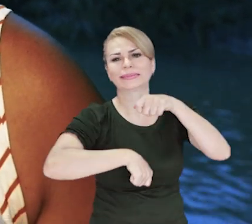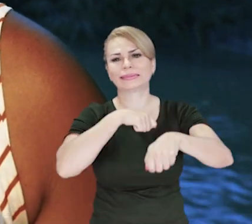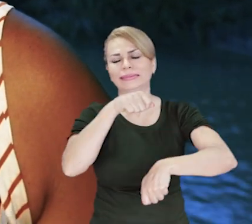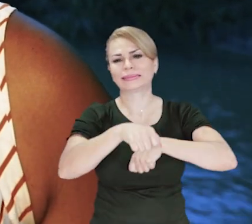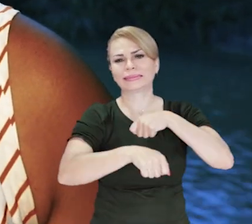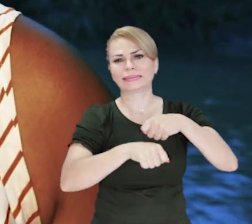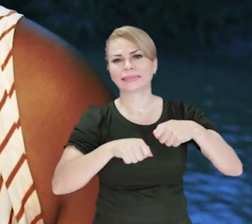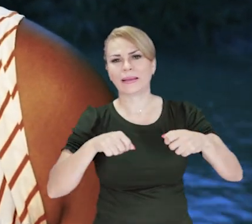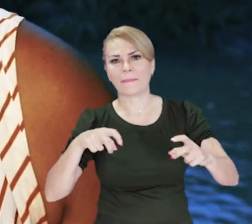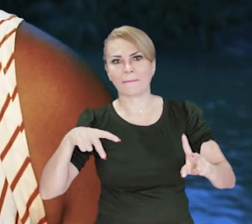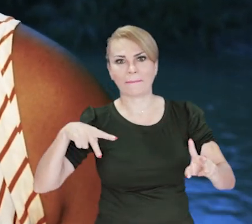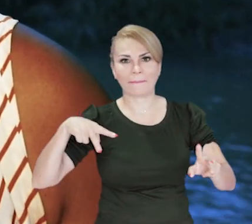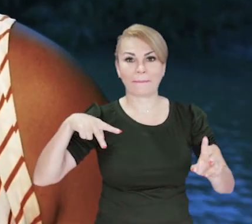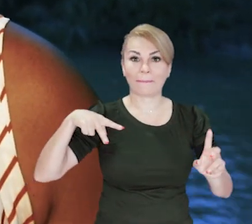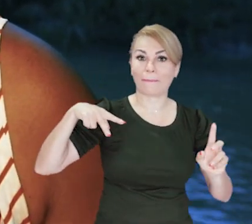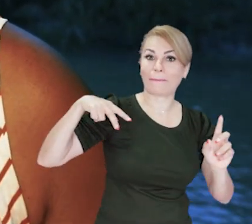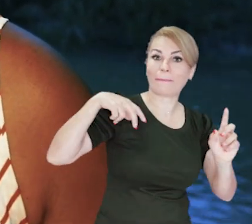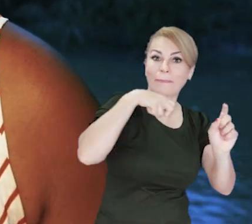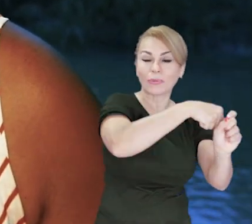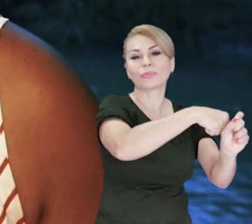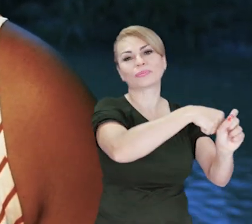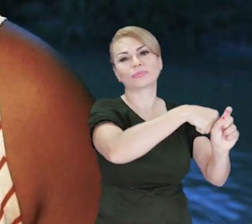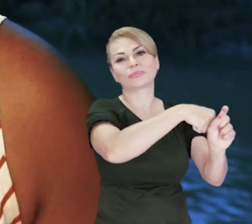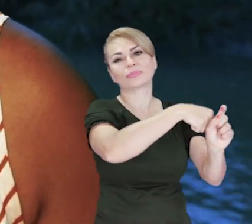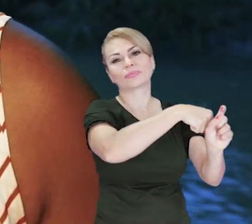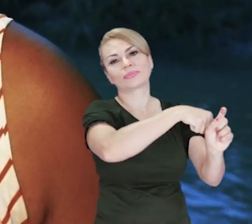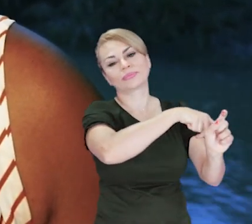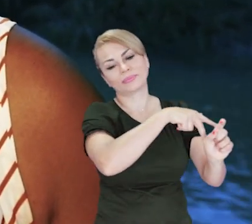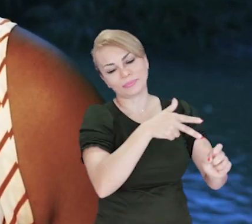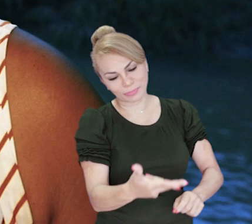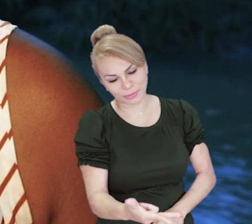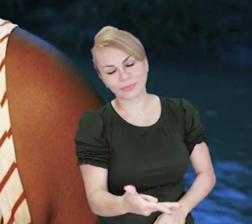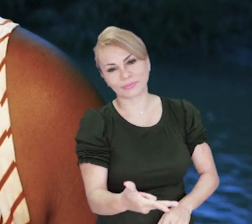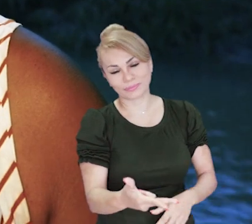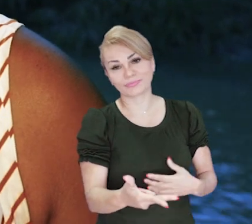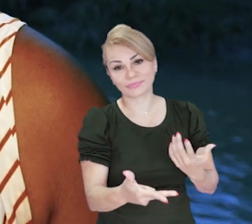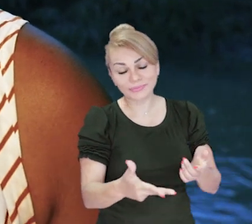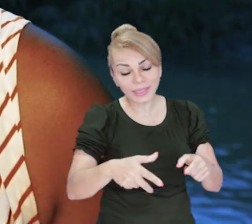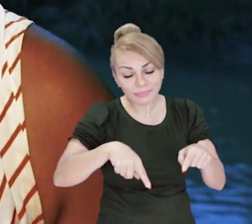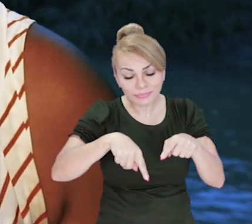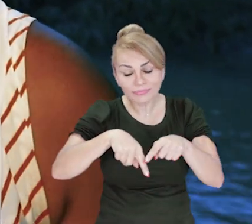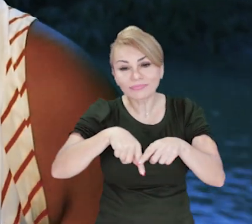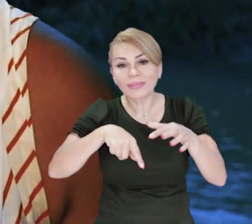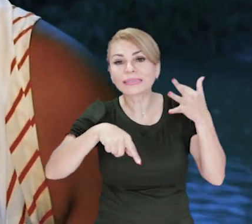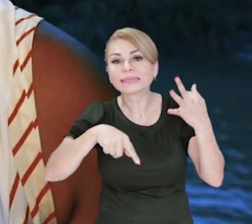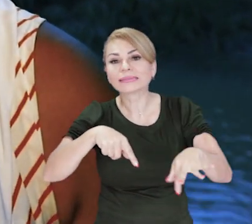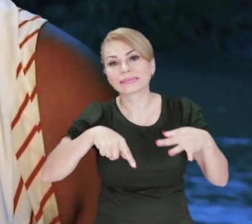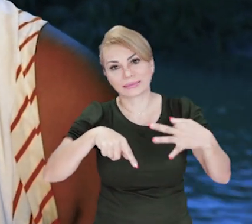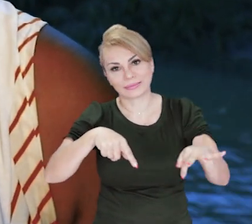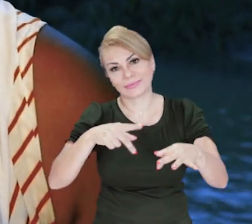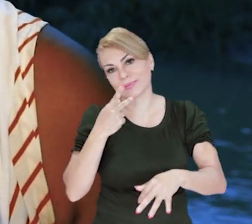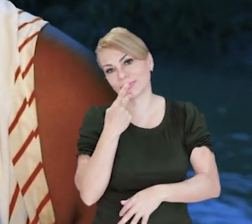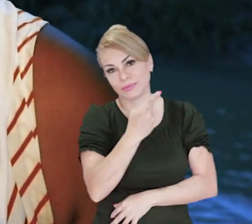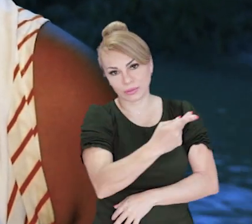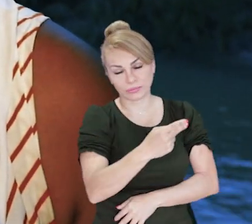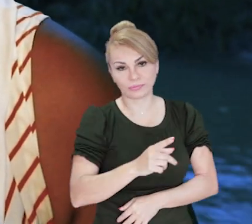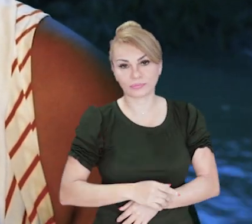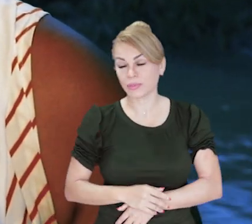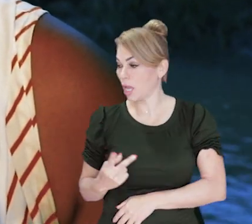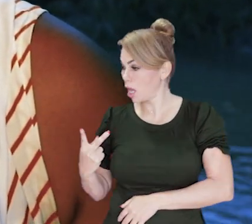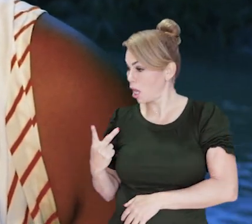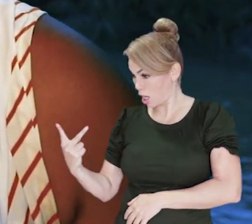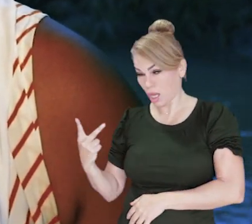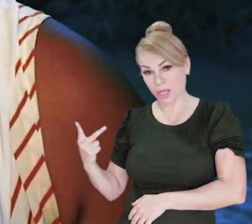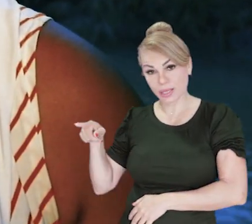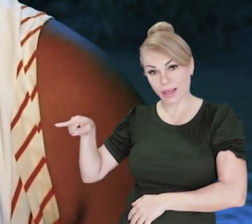falou. Mãe, ele que bateu a perninha dele na bicicleta. Foi o que ele falou. E aí chegou aqui, vocês fizeram um acordo. Como é